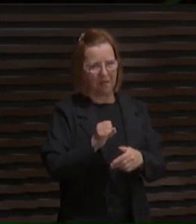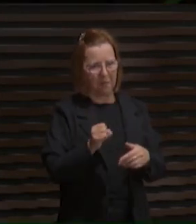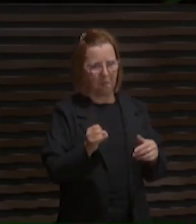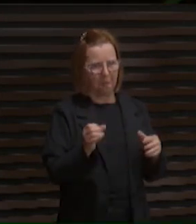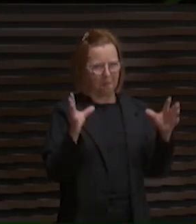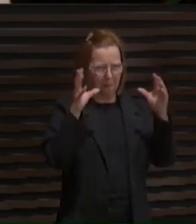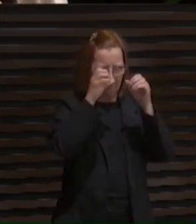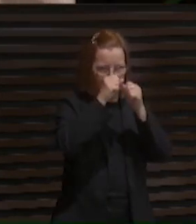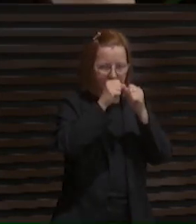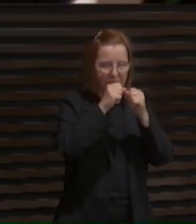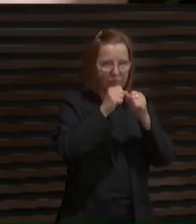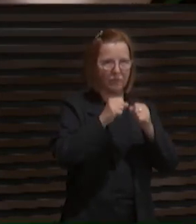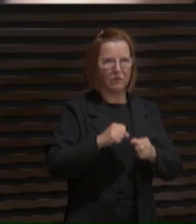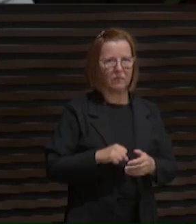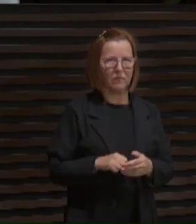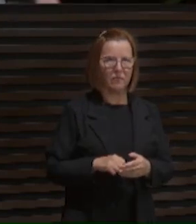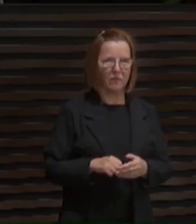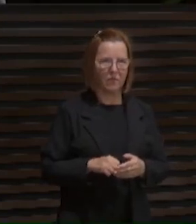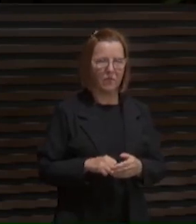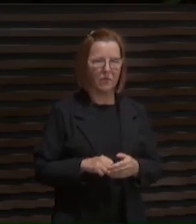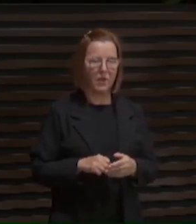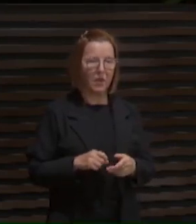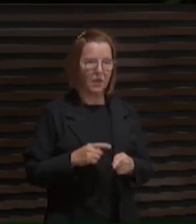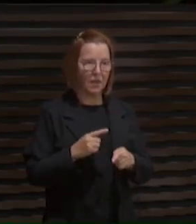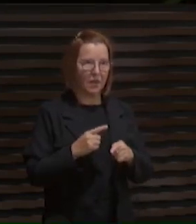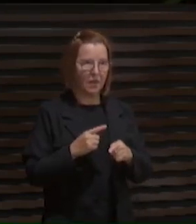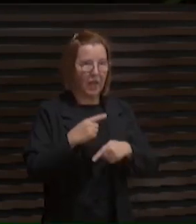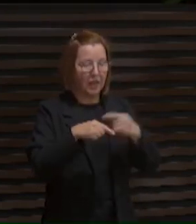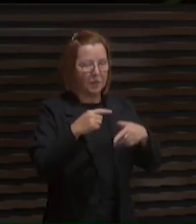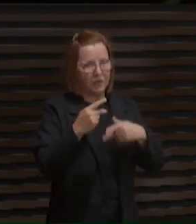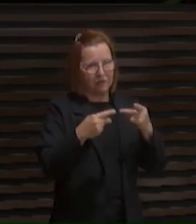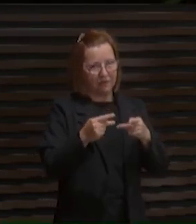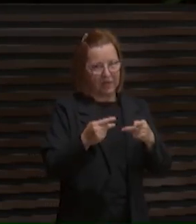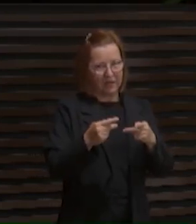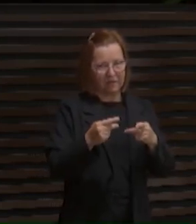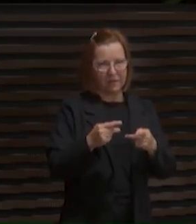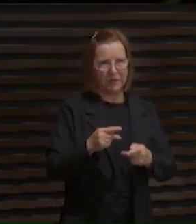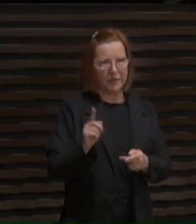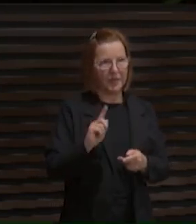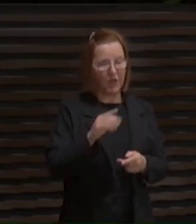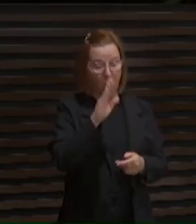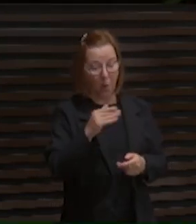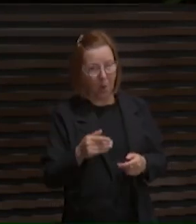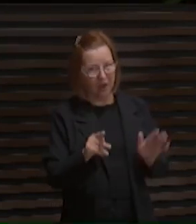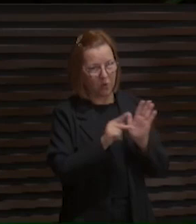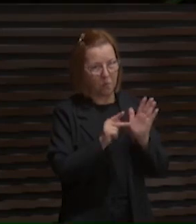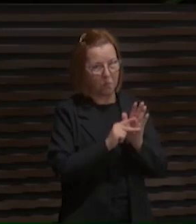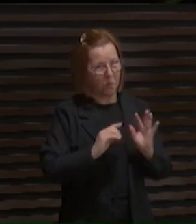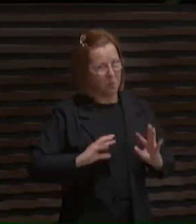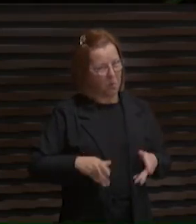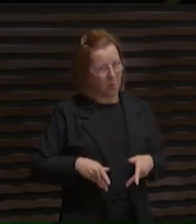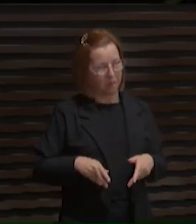fala que eles desonraram o seu corpo entre si. Eu não consigo impedir que uma